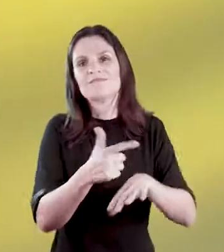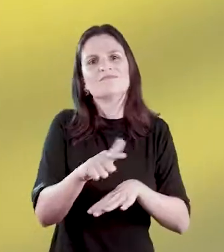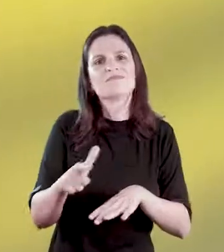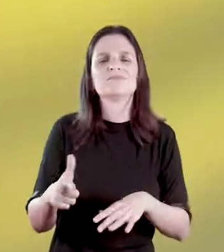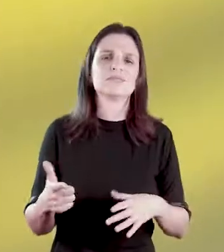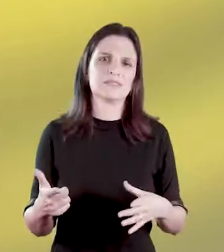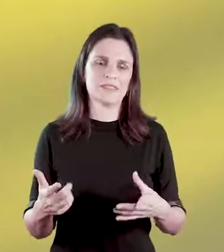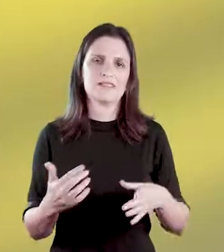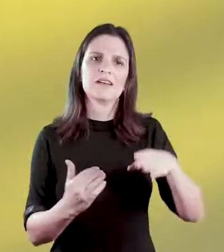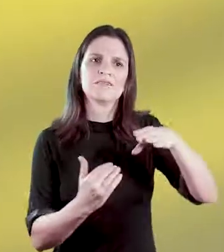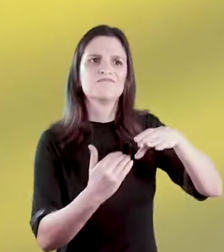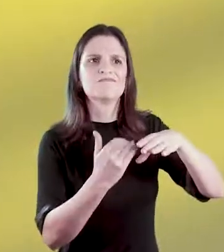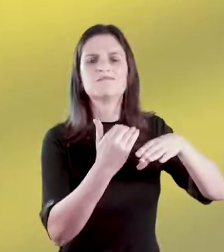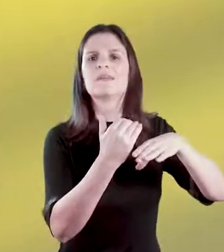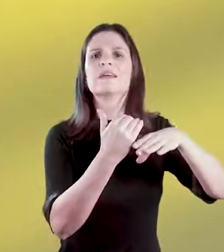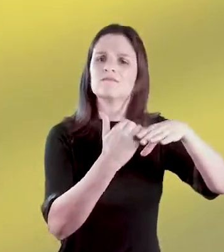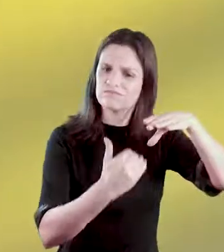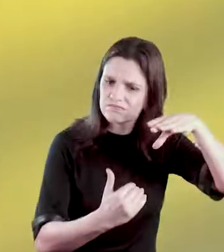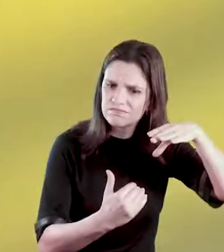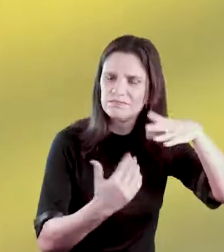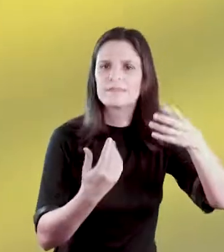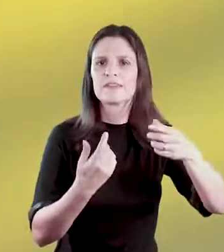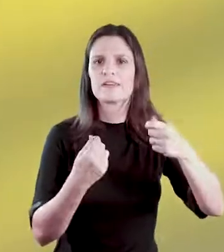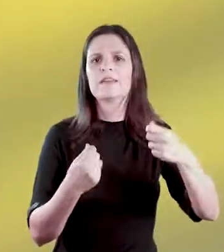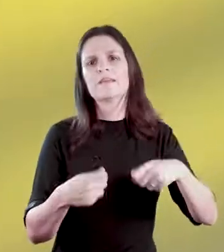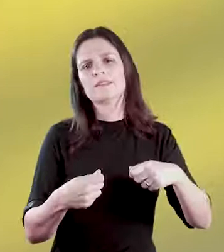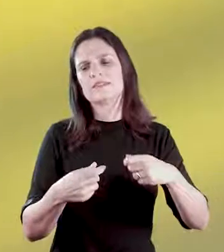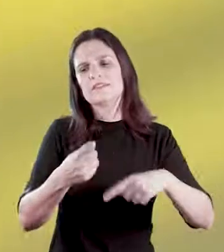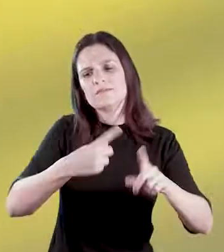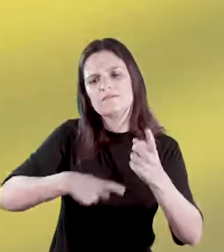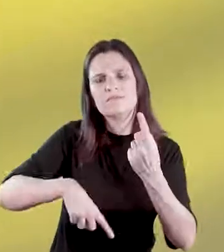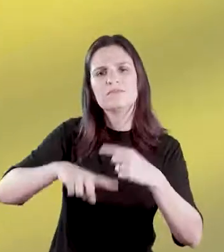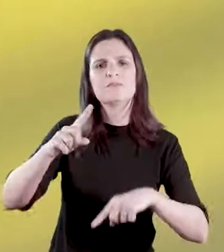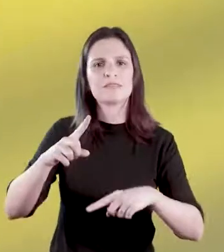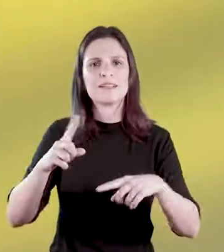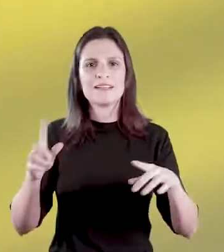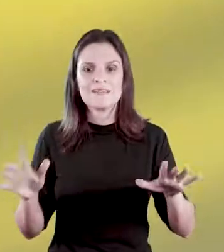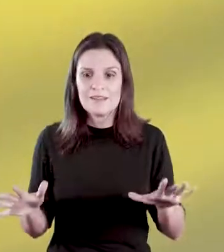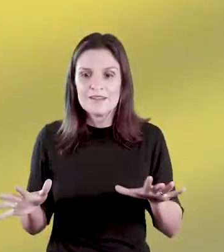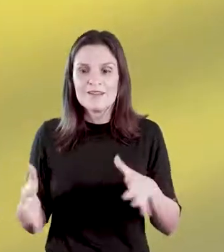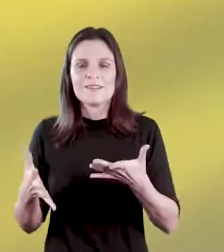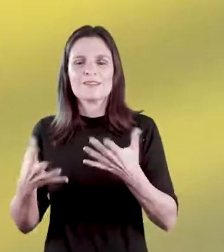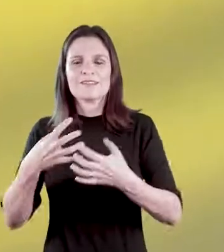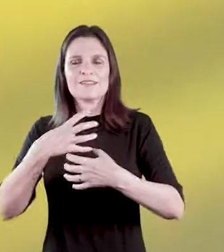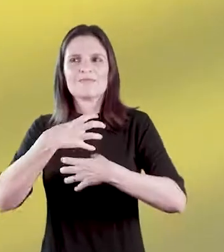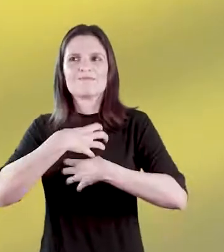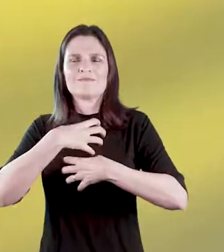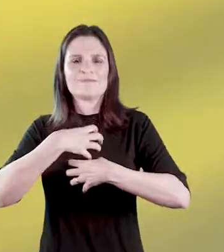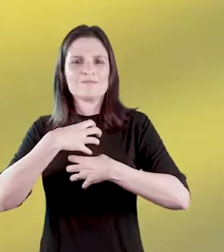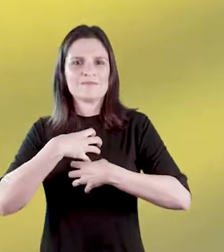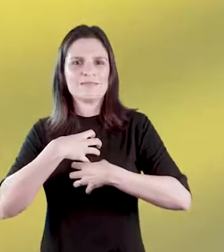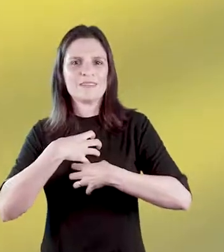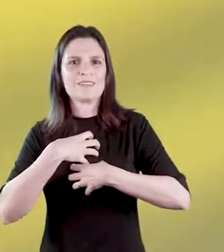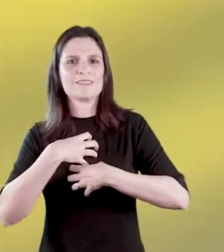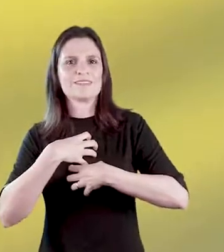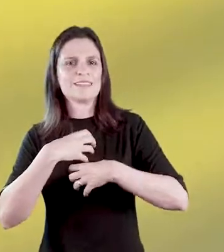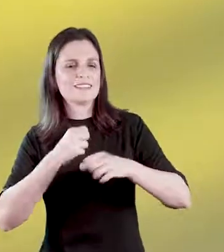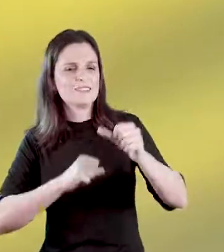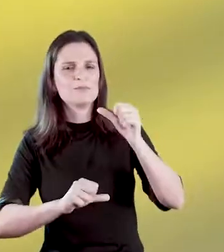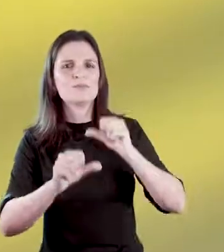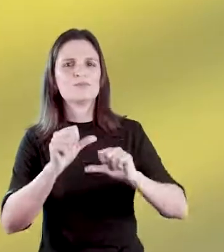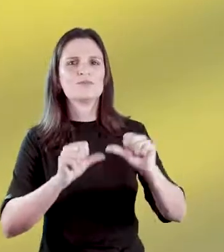indica e eu sou contra então não tem muito na época que eu entrei essa foi uma das motivações Quando eu fui para a cama para que